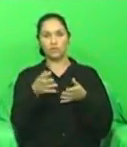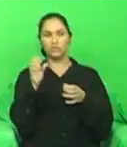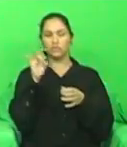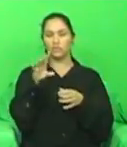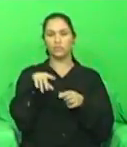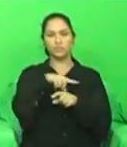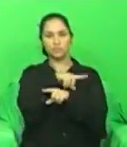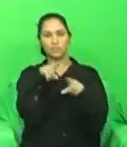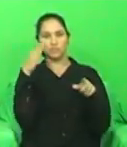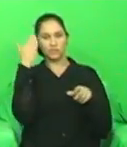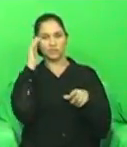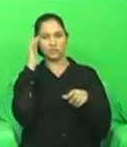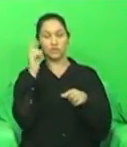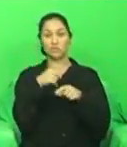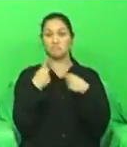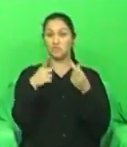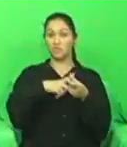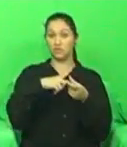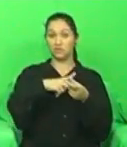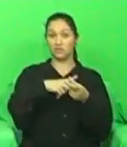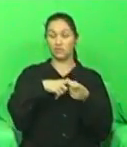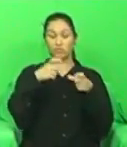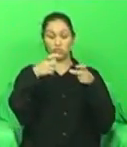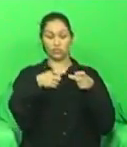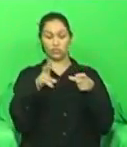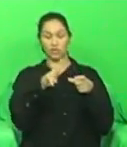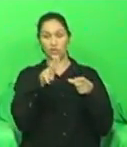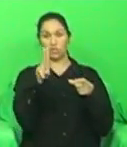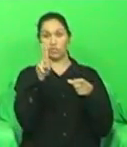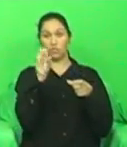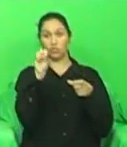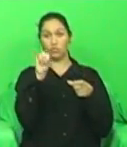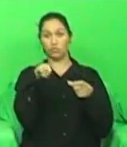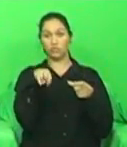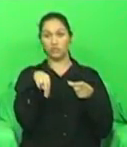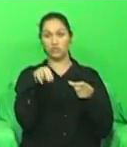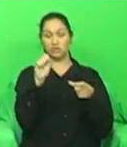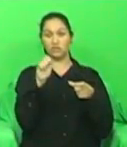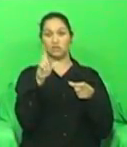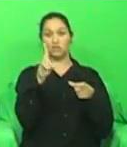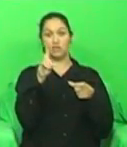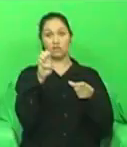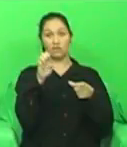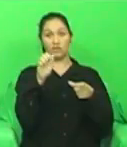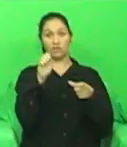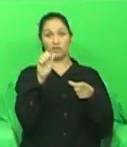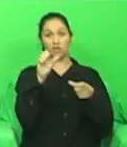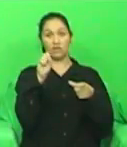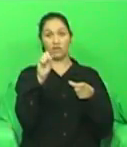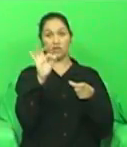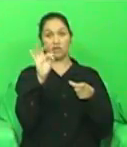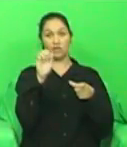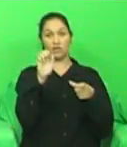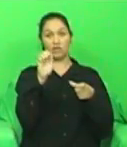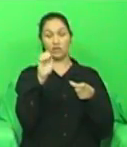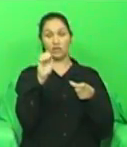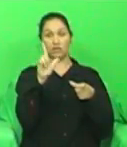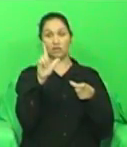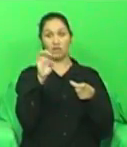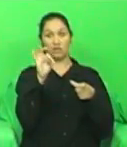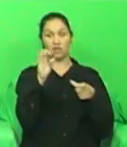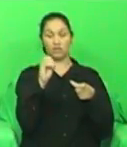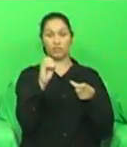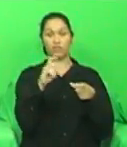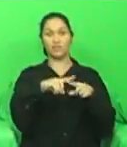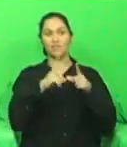temos a usina de asfalto que nós aprovamos nesta casa mas hoje o prefeito só tá fazendo aquelas ruas que nós conseguimos emendas com nossos